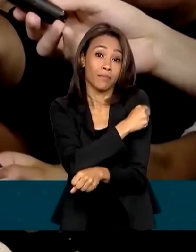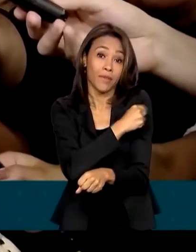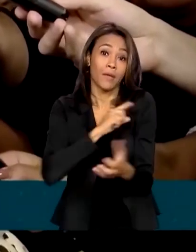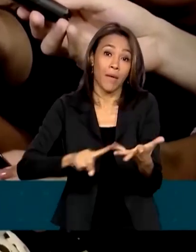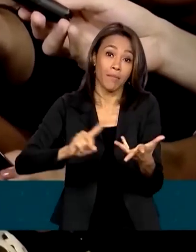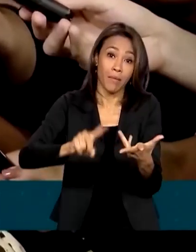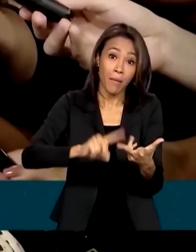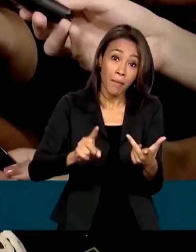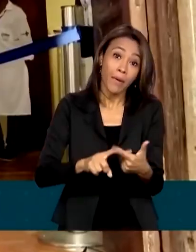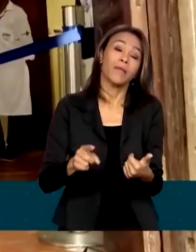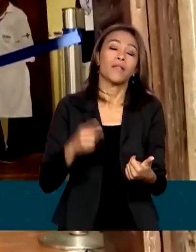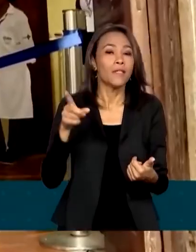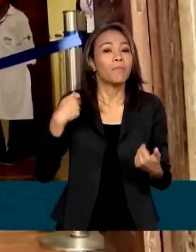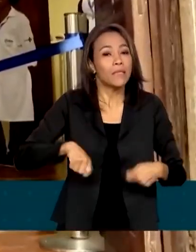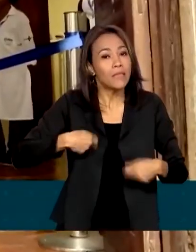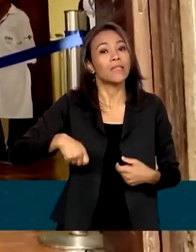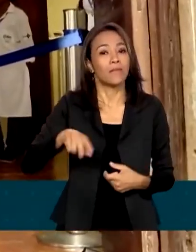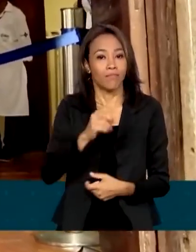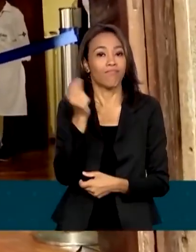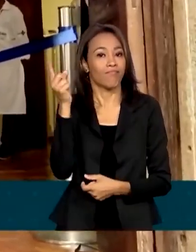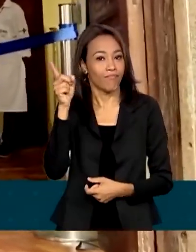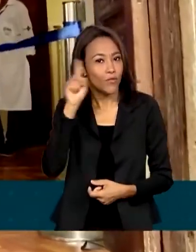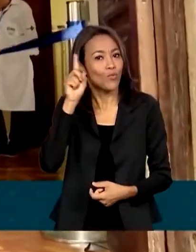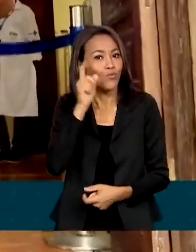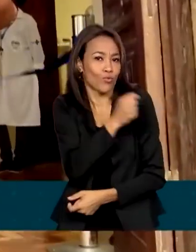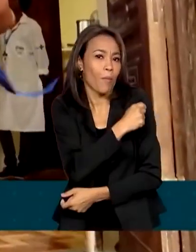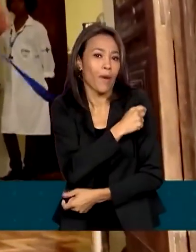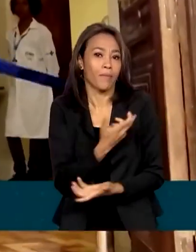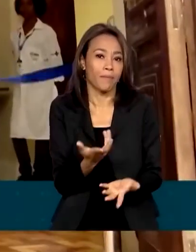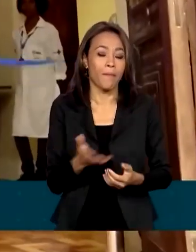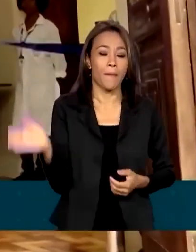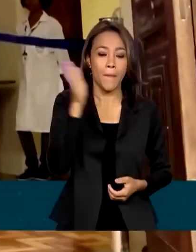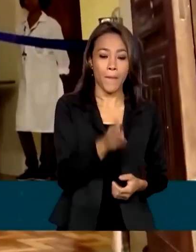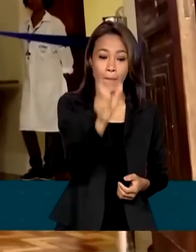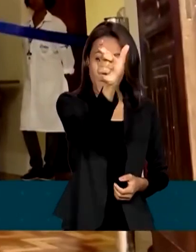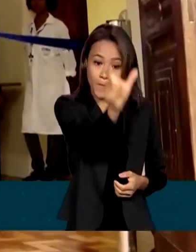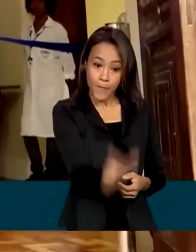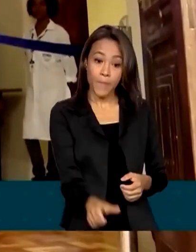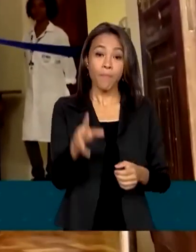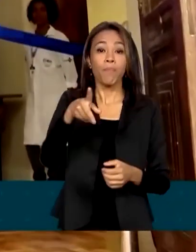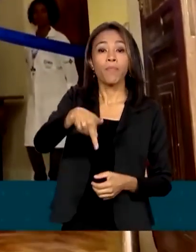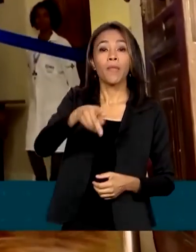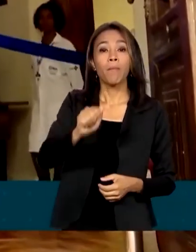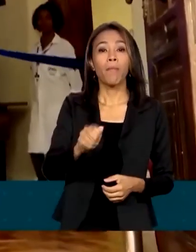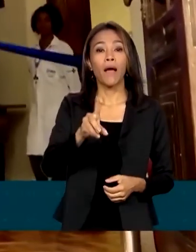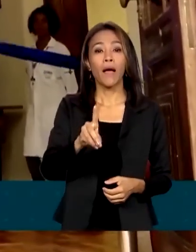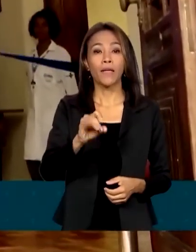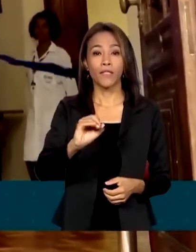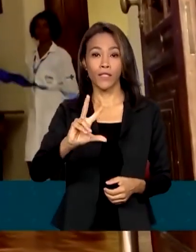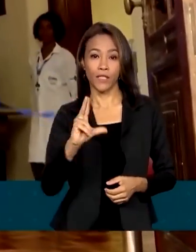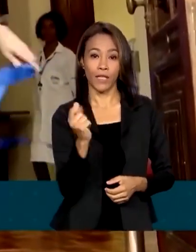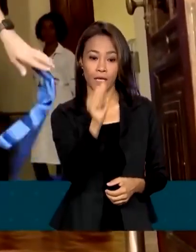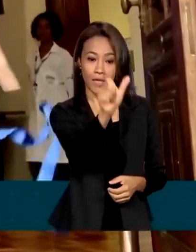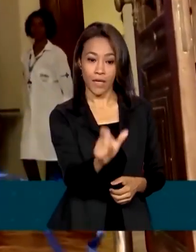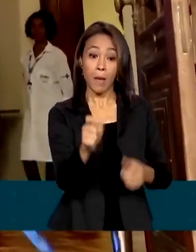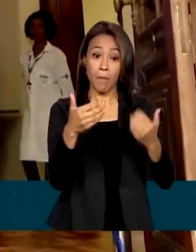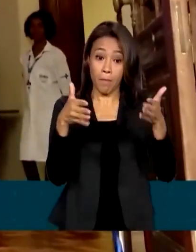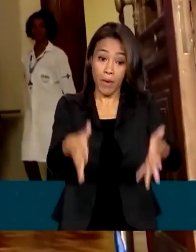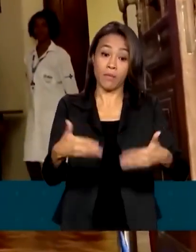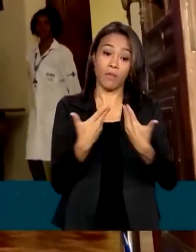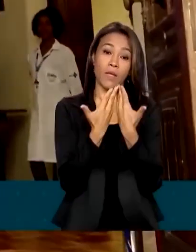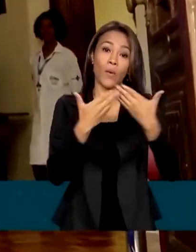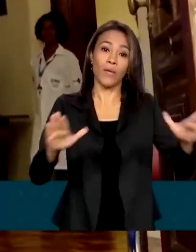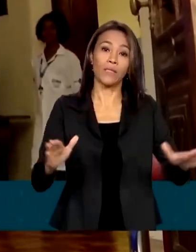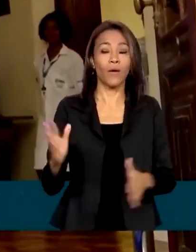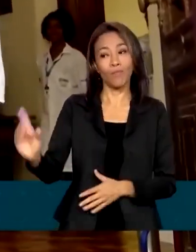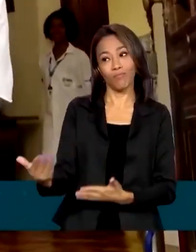gente tem que tomar no dia a dia. O ministro das Relações Institucionais, Alexandre Padilha, participou da inauguração a